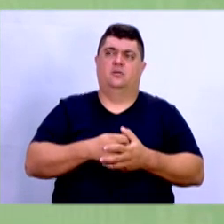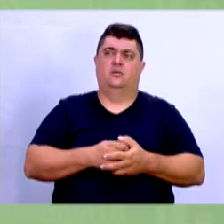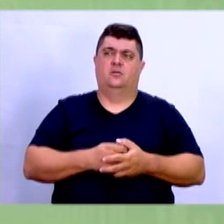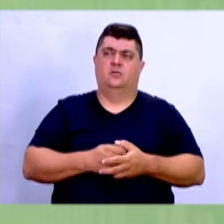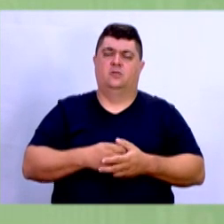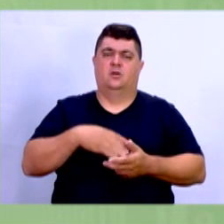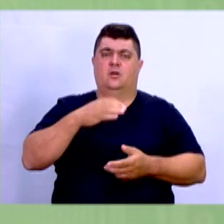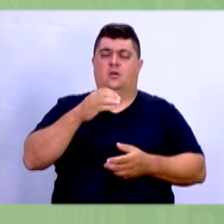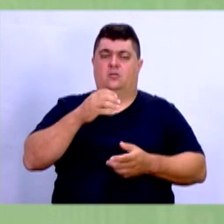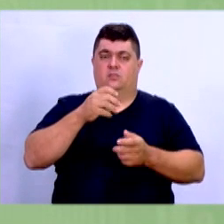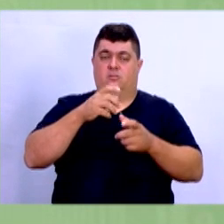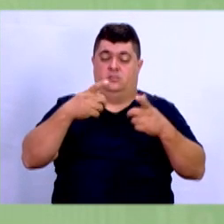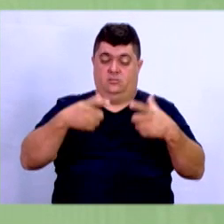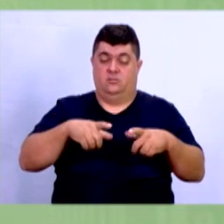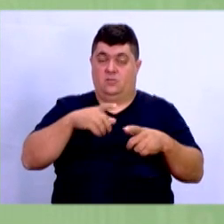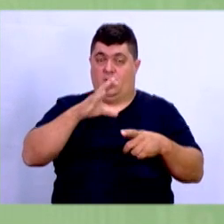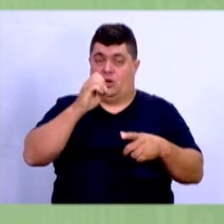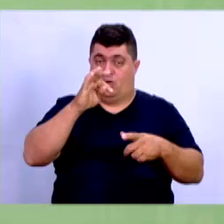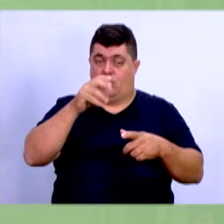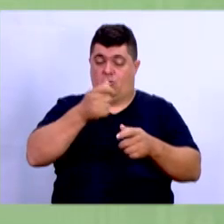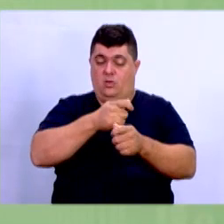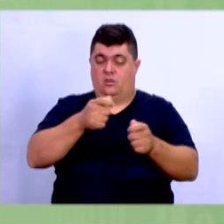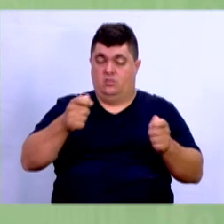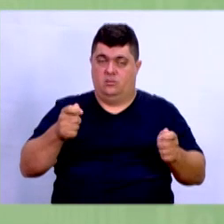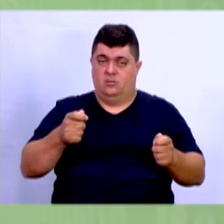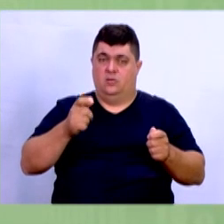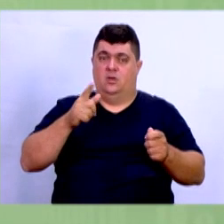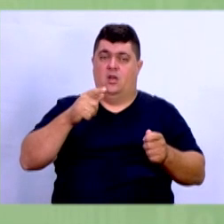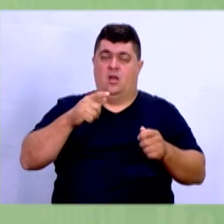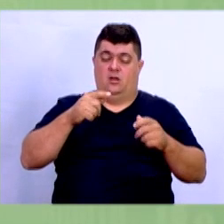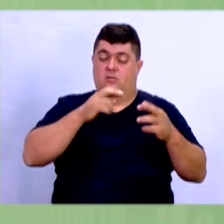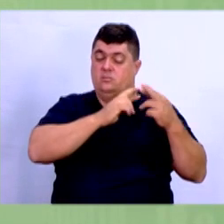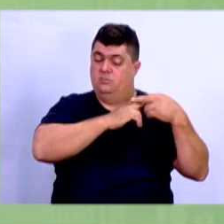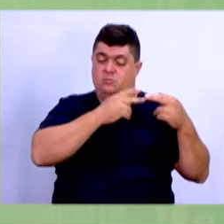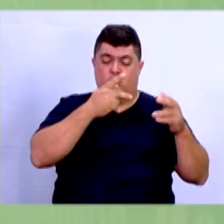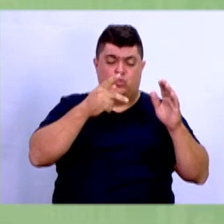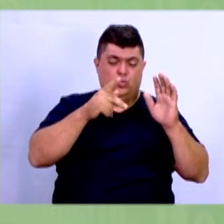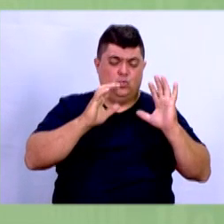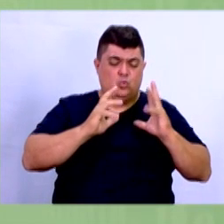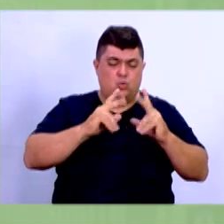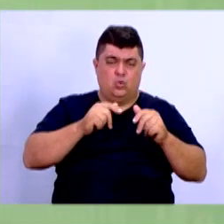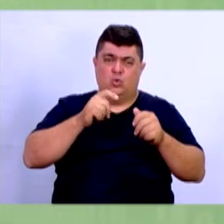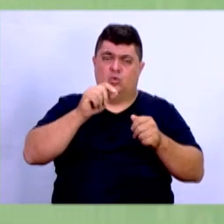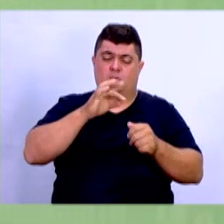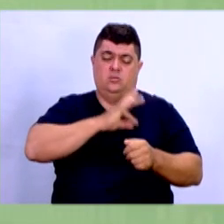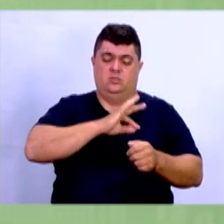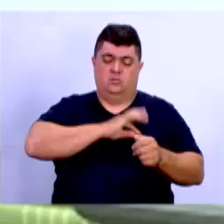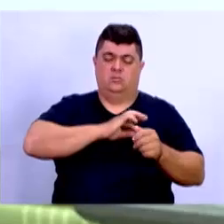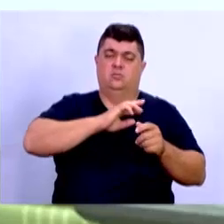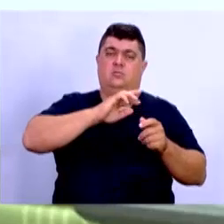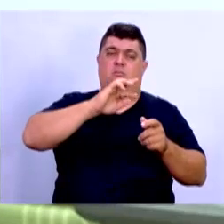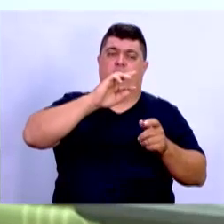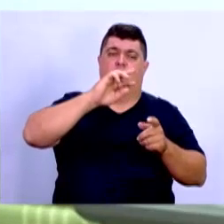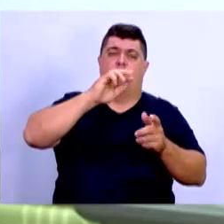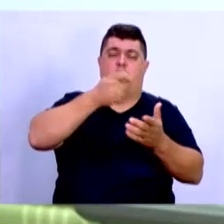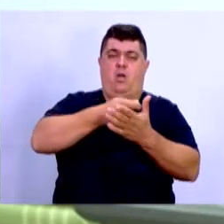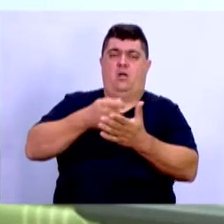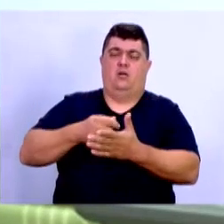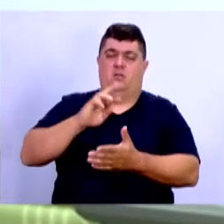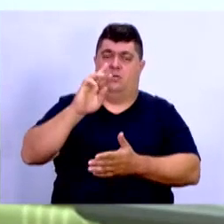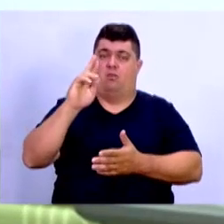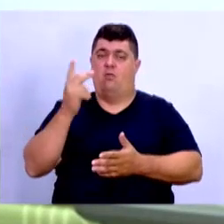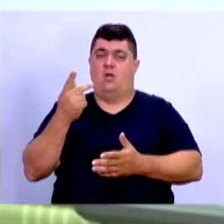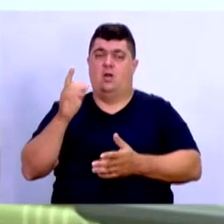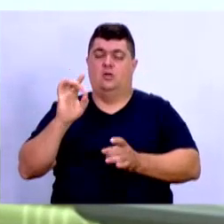setor de contas a pagar, também é o setor responsável de fazer os pagamentos de salários de funcionários. Tá? O RH,